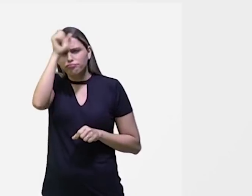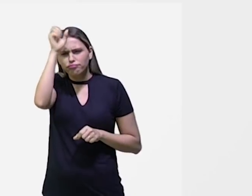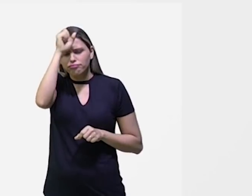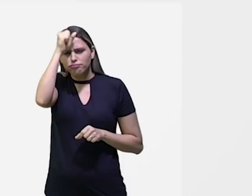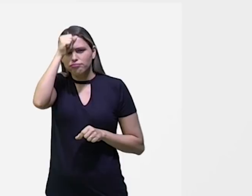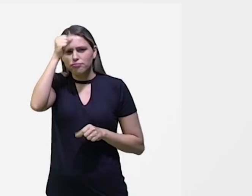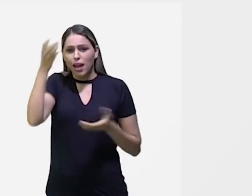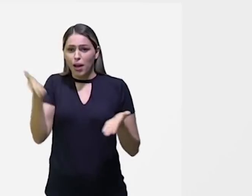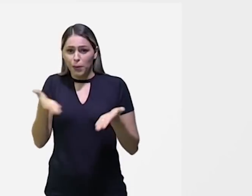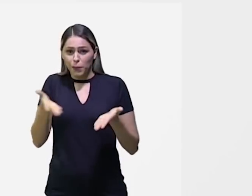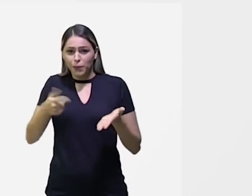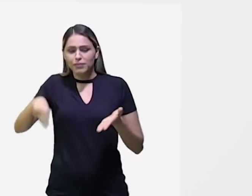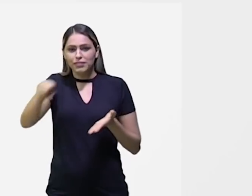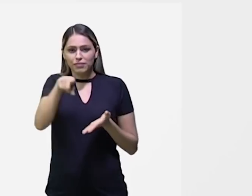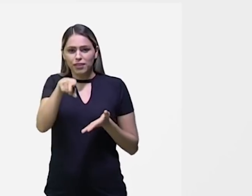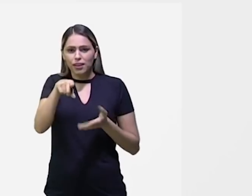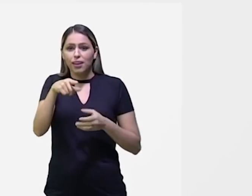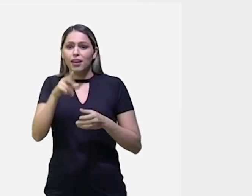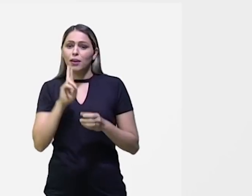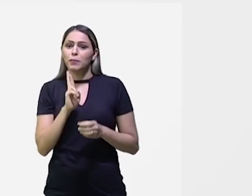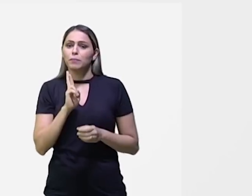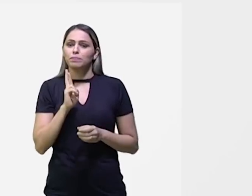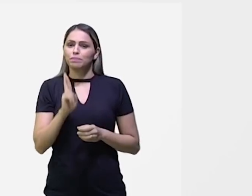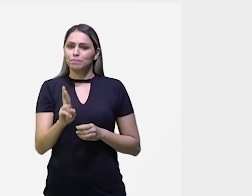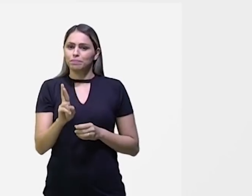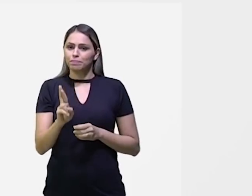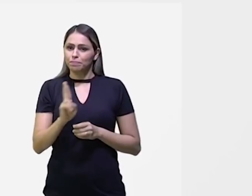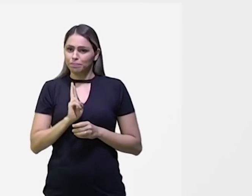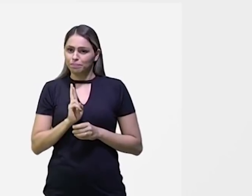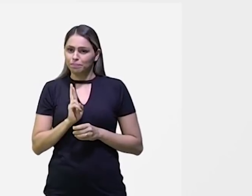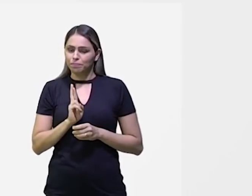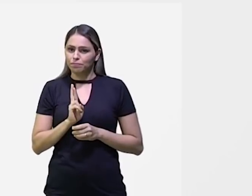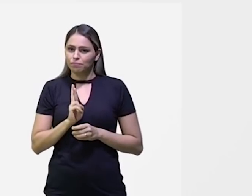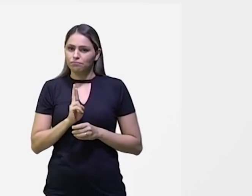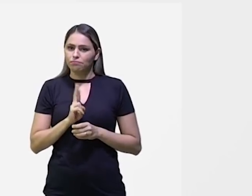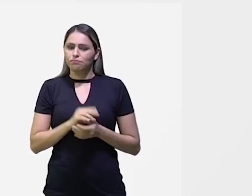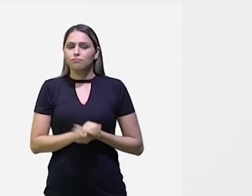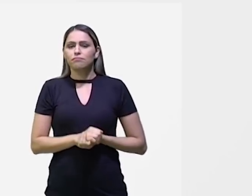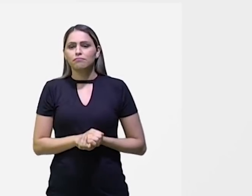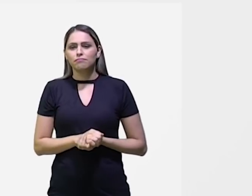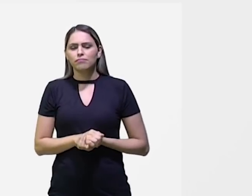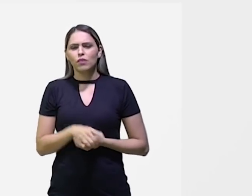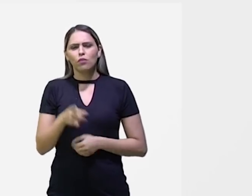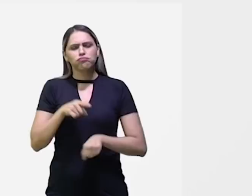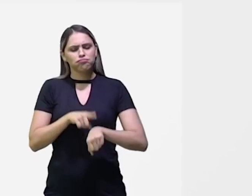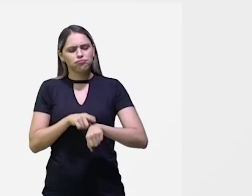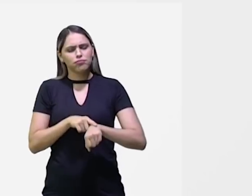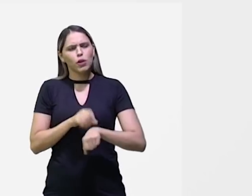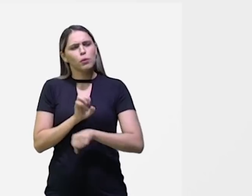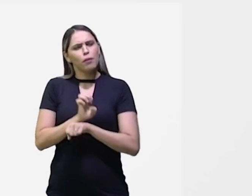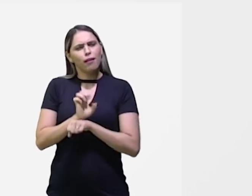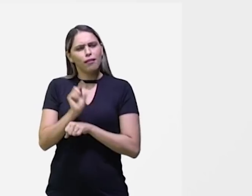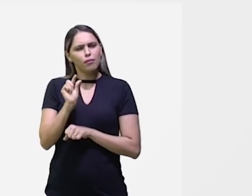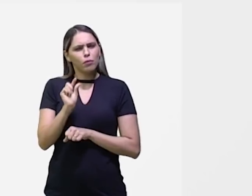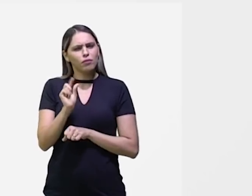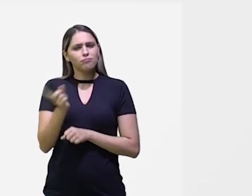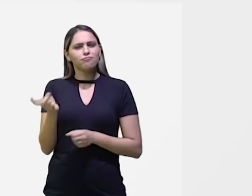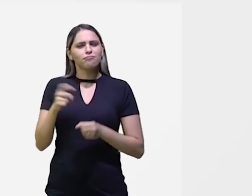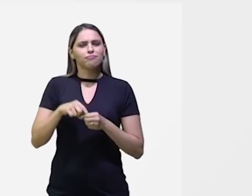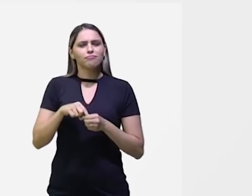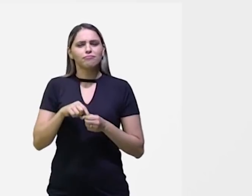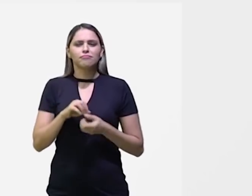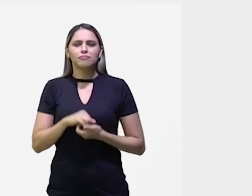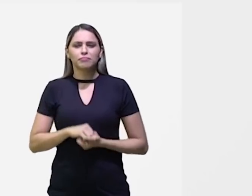então agora você vai responder. Vamos te dar um tempinho e você vai responder. Daqui a pouco eu volto contigo.